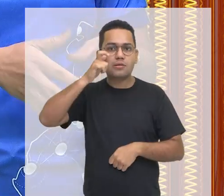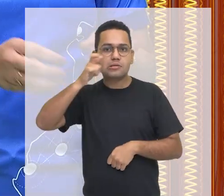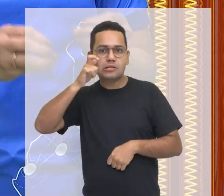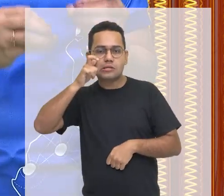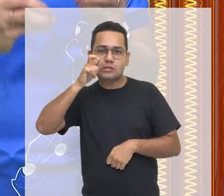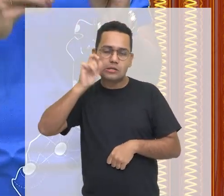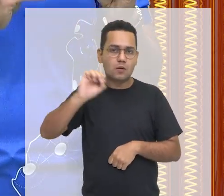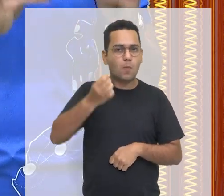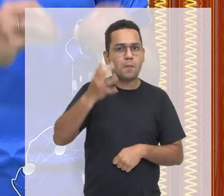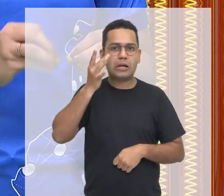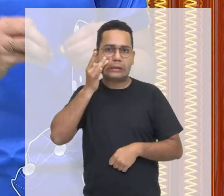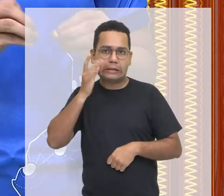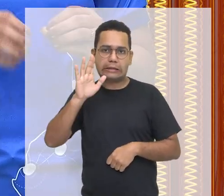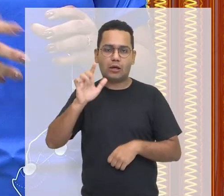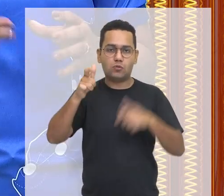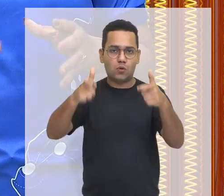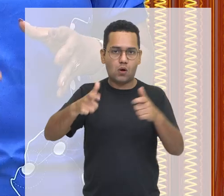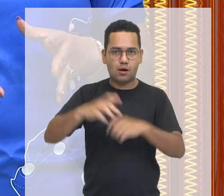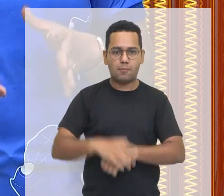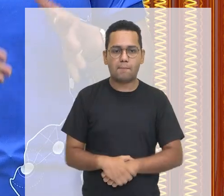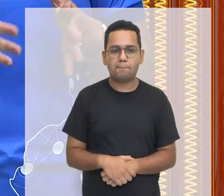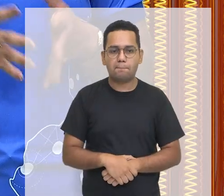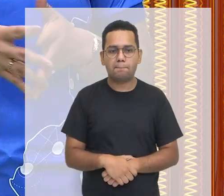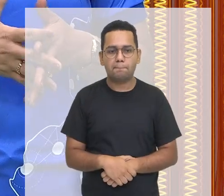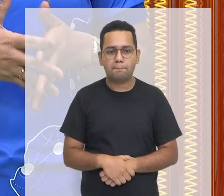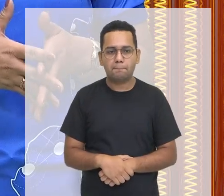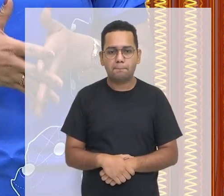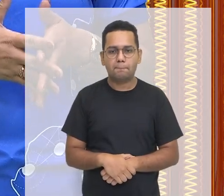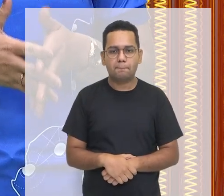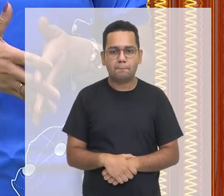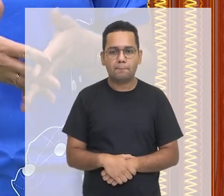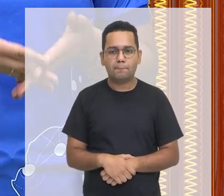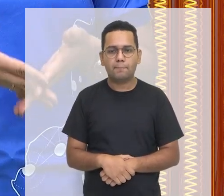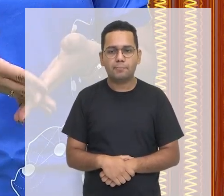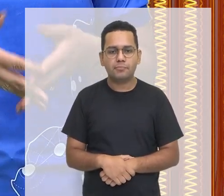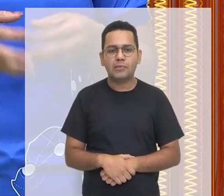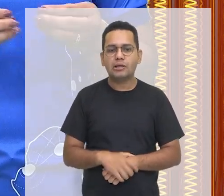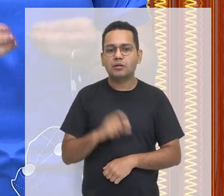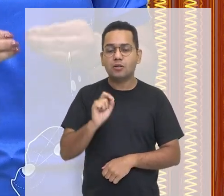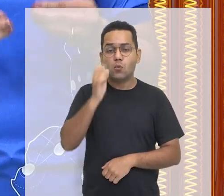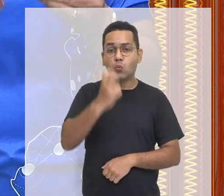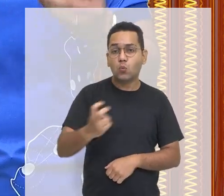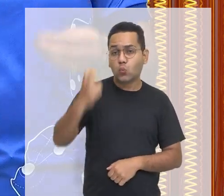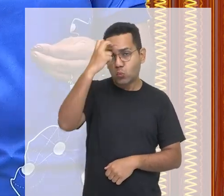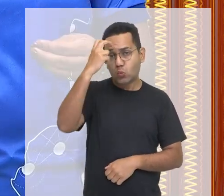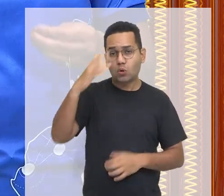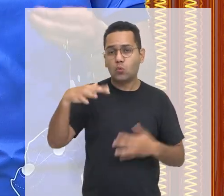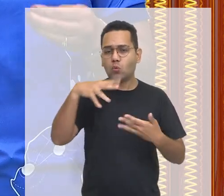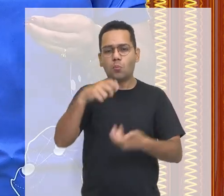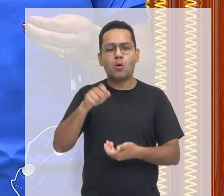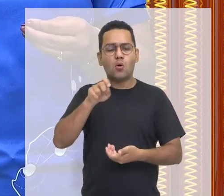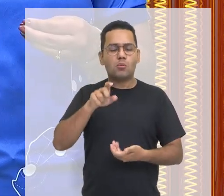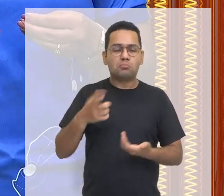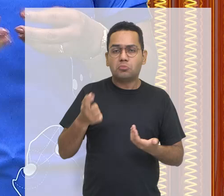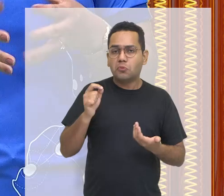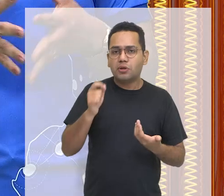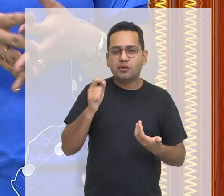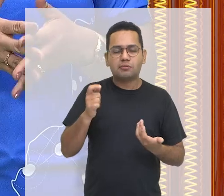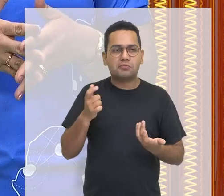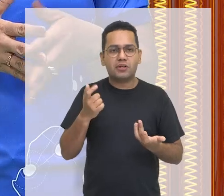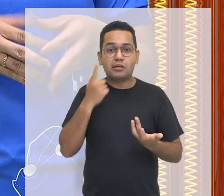em audiências massivas, e vai promover uma cultura global de consumo de esportes,